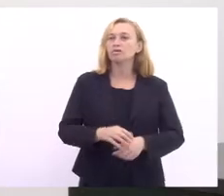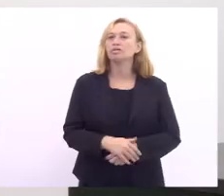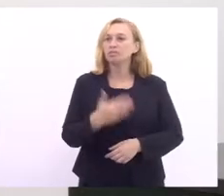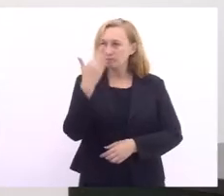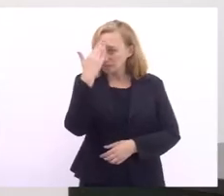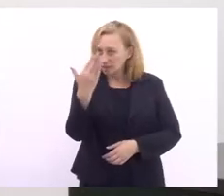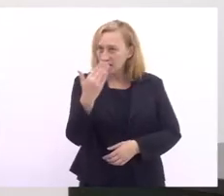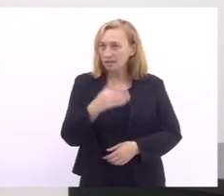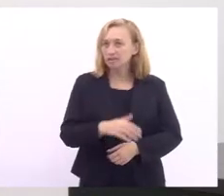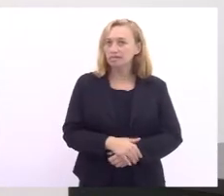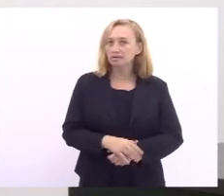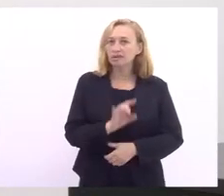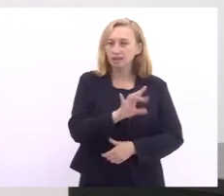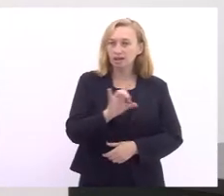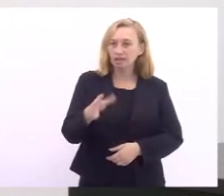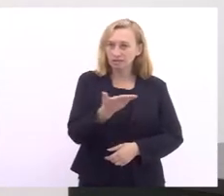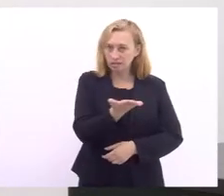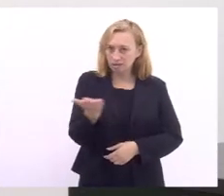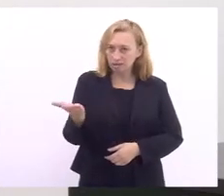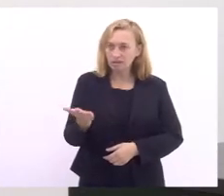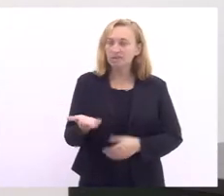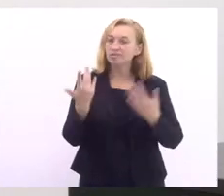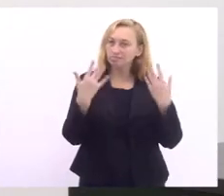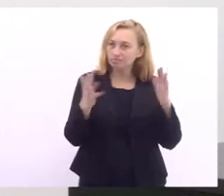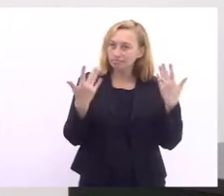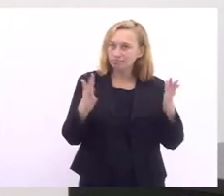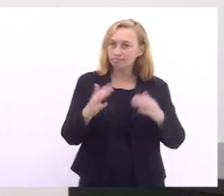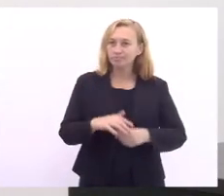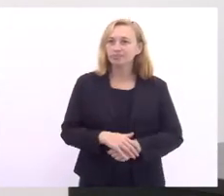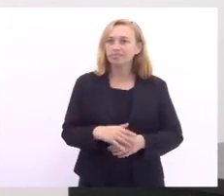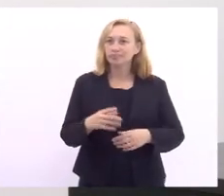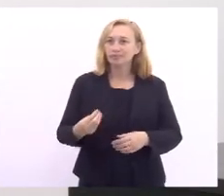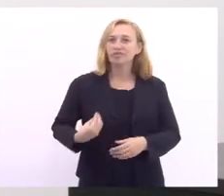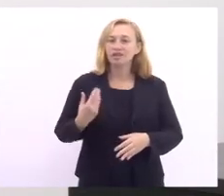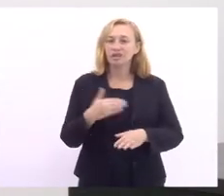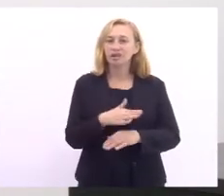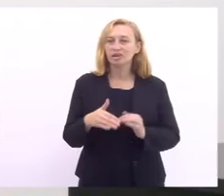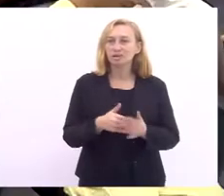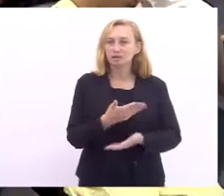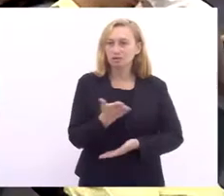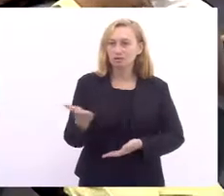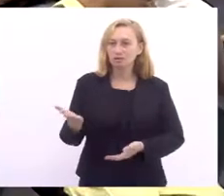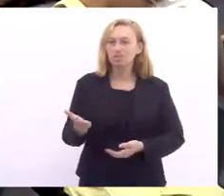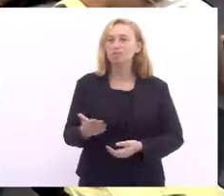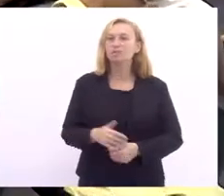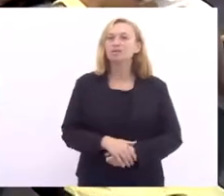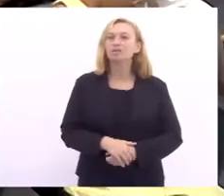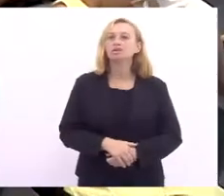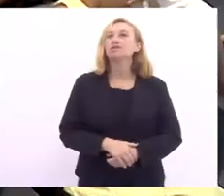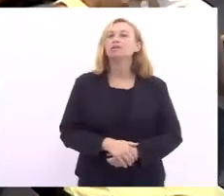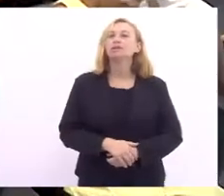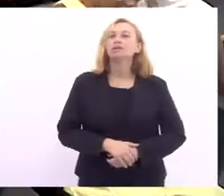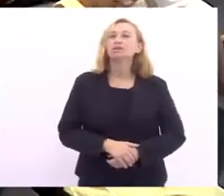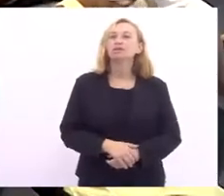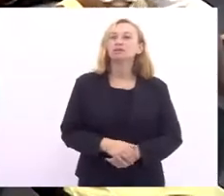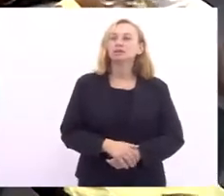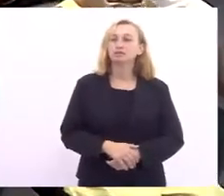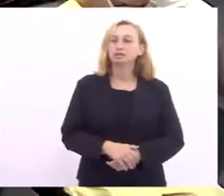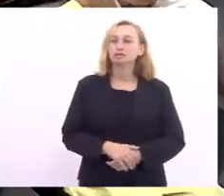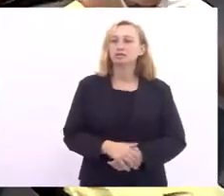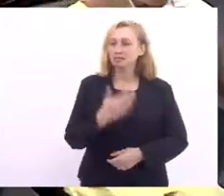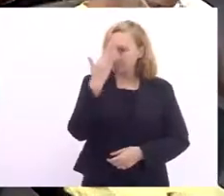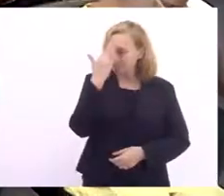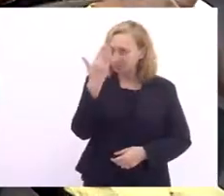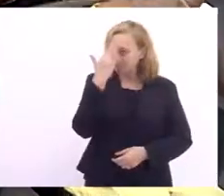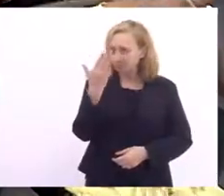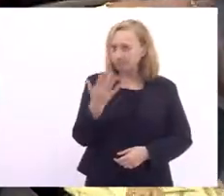muito obrigado assim cada um de vocês e parabéns né vida longa a casa obrigado Romário Régis Dias